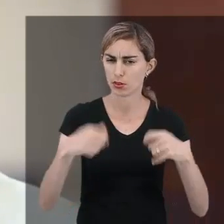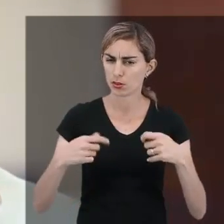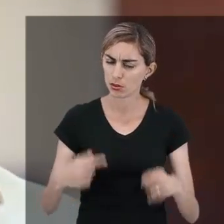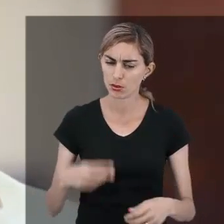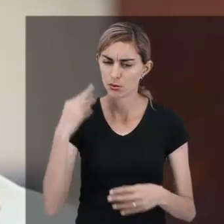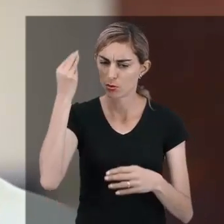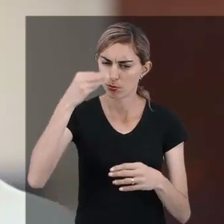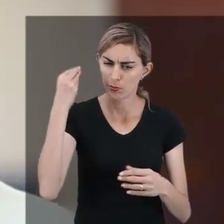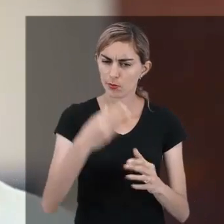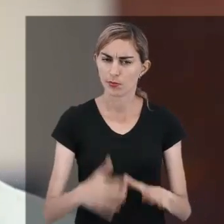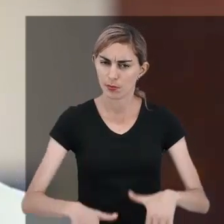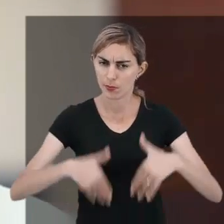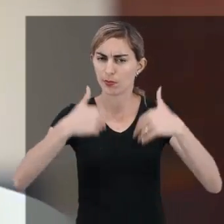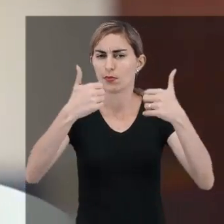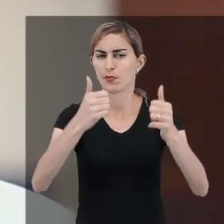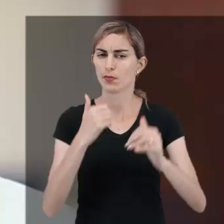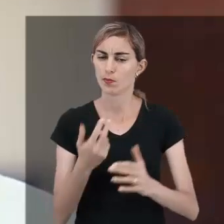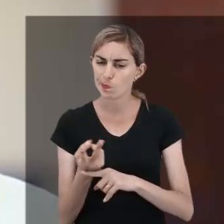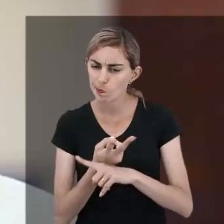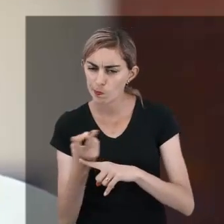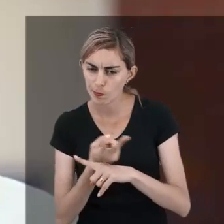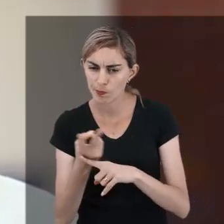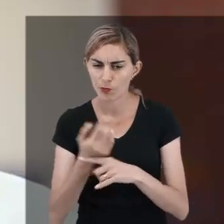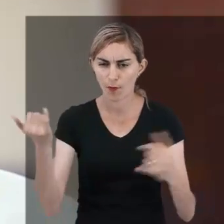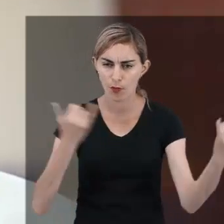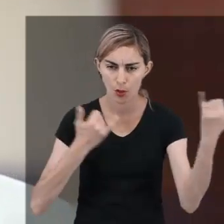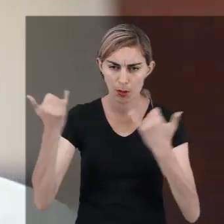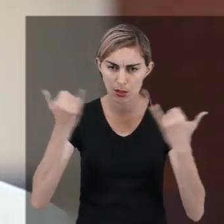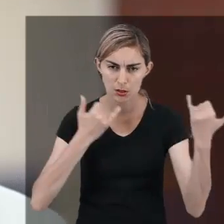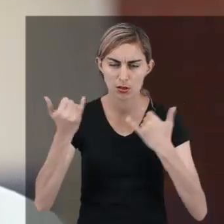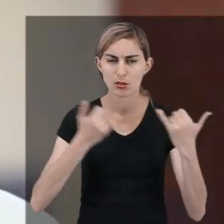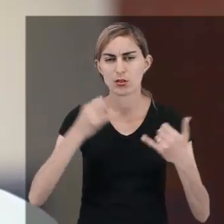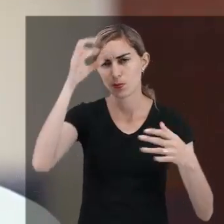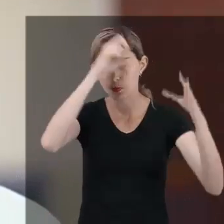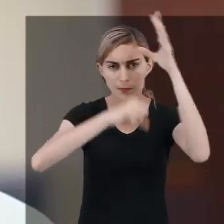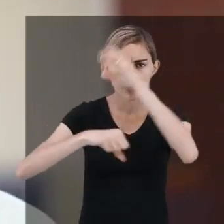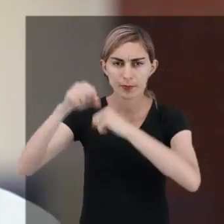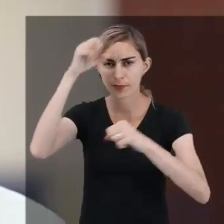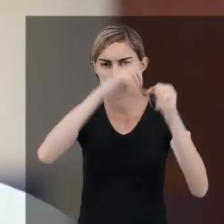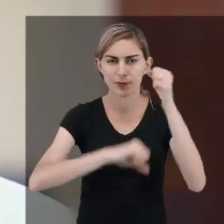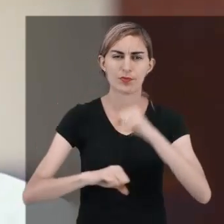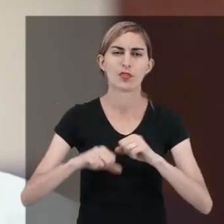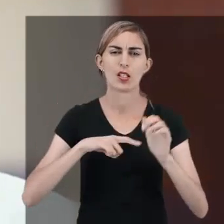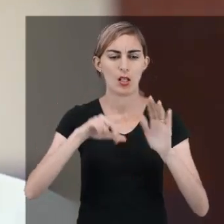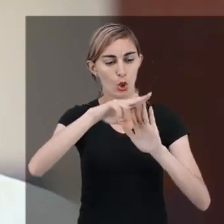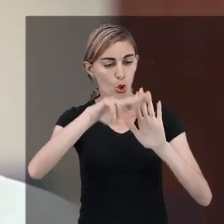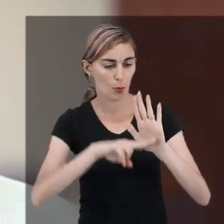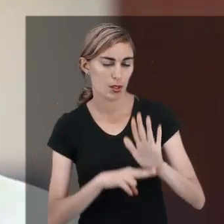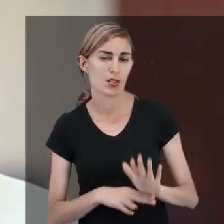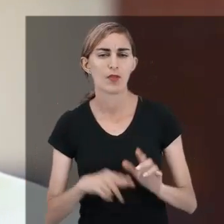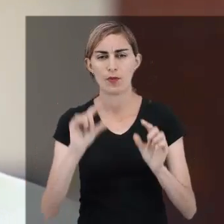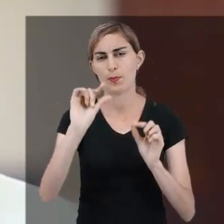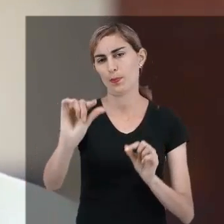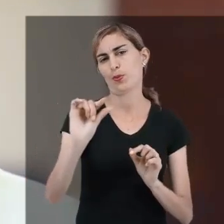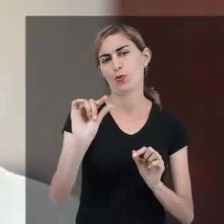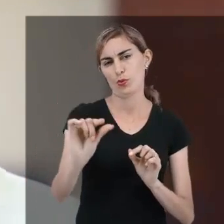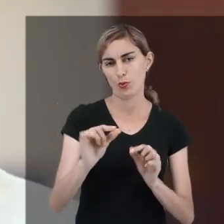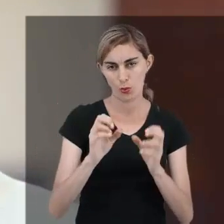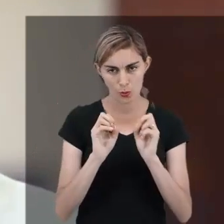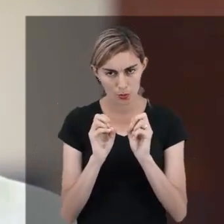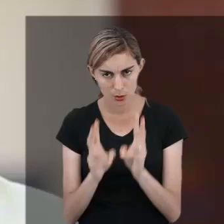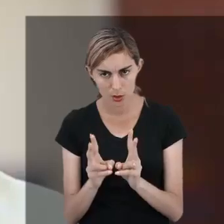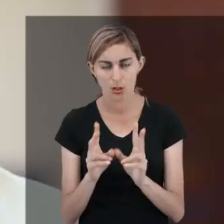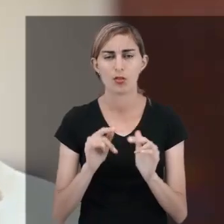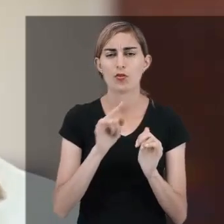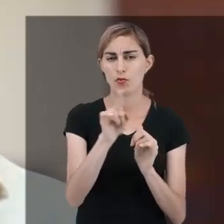se aprimorem. É necessário que vocês busquem mais informação, porque o que a gente tem normativo é muito pouco, ok?